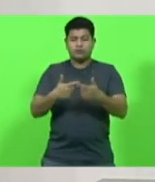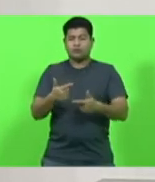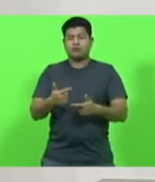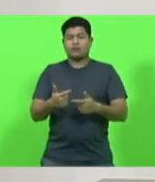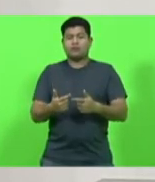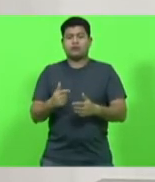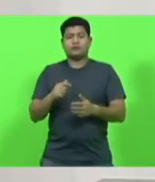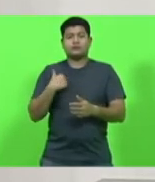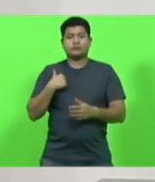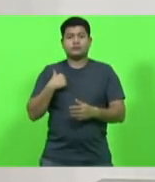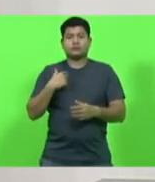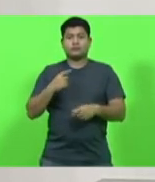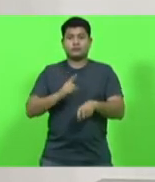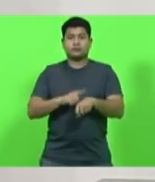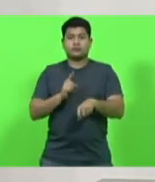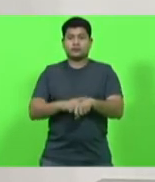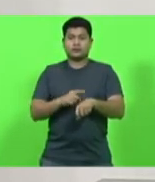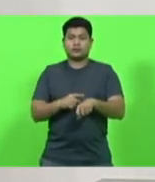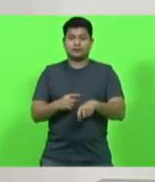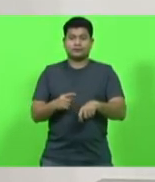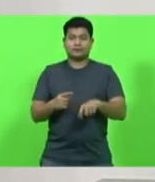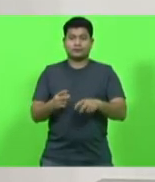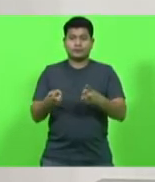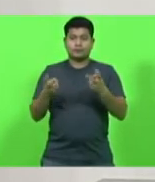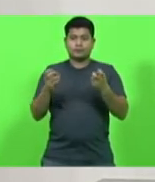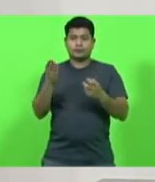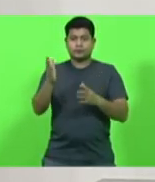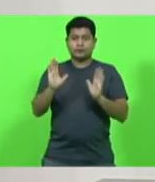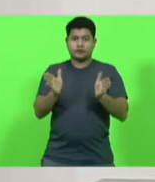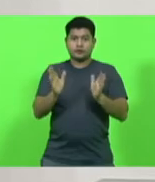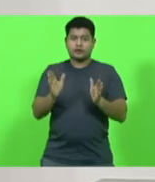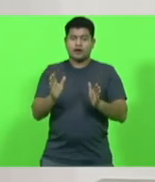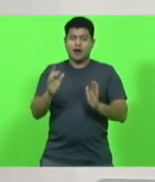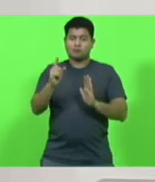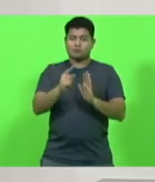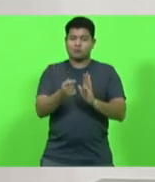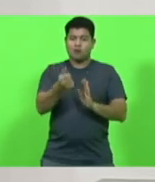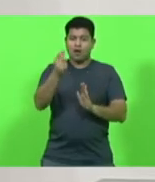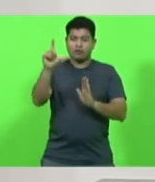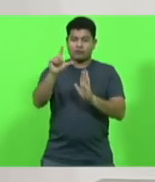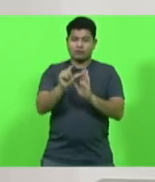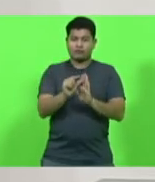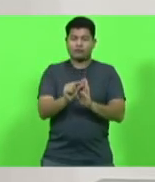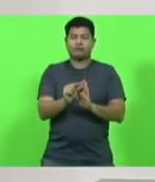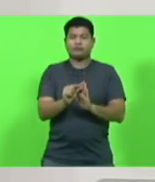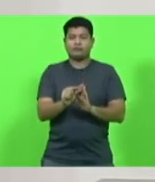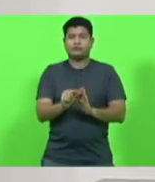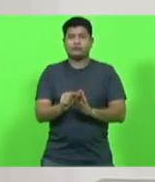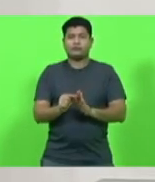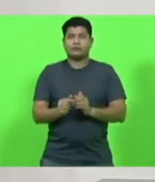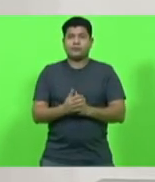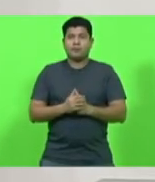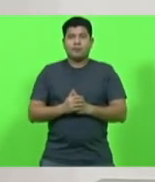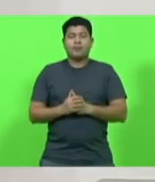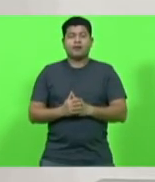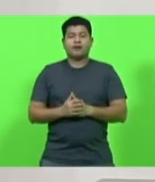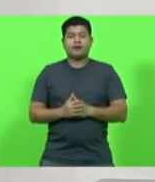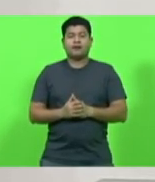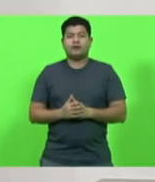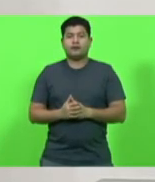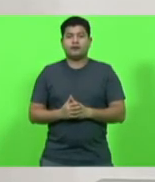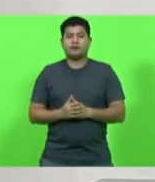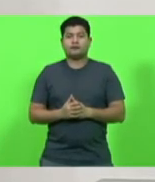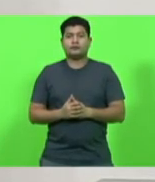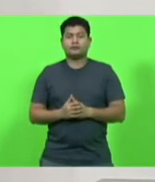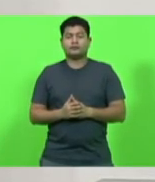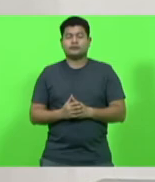em razão do tempo que percebo agora, já exigo da minha fala para não constranger a rotina do parlamento. Por